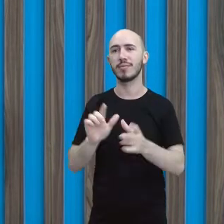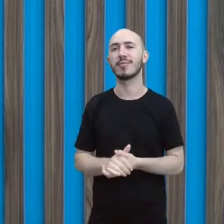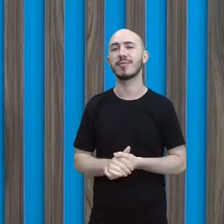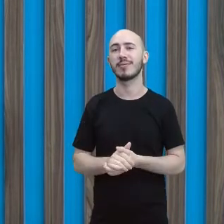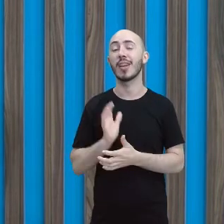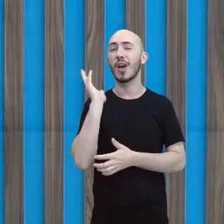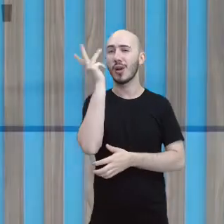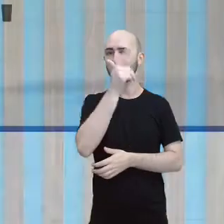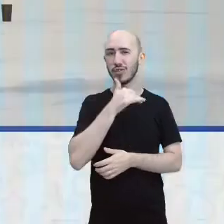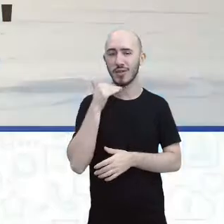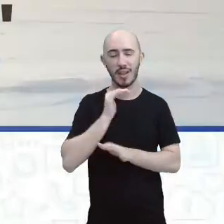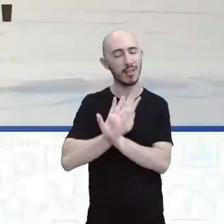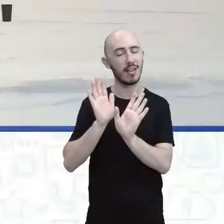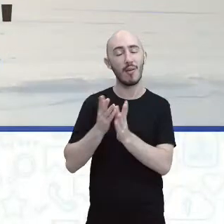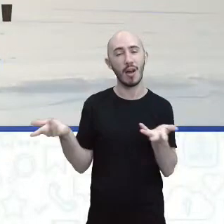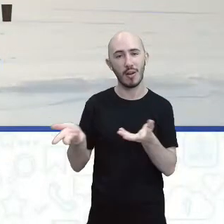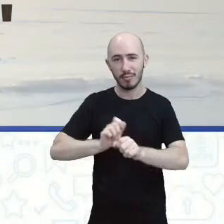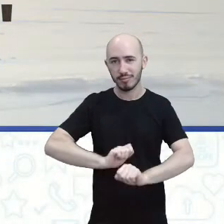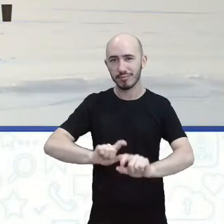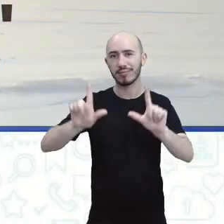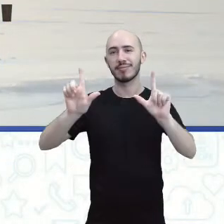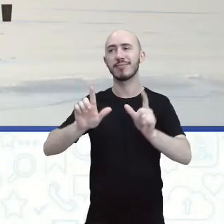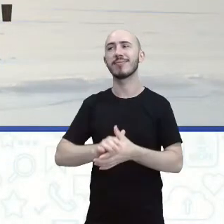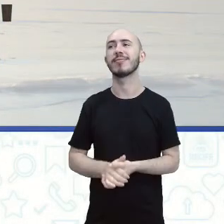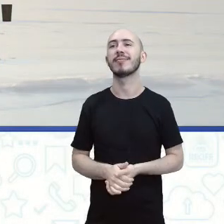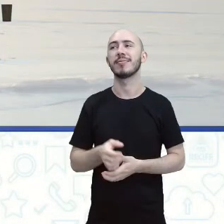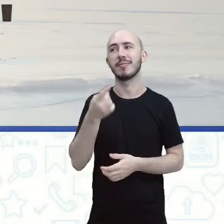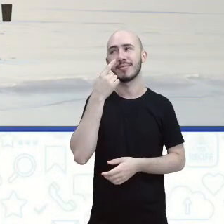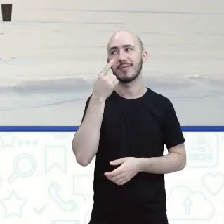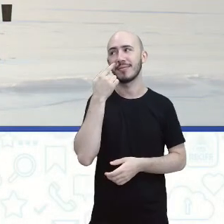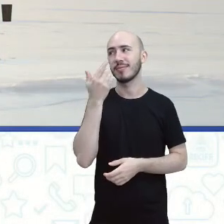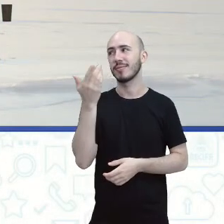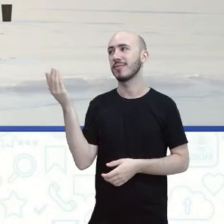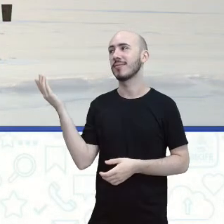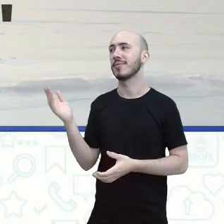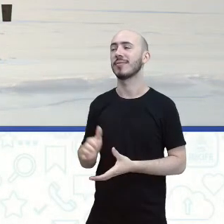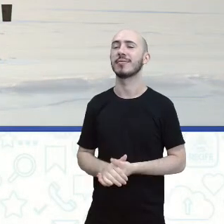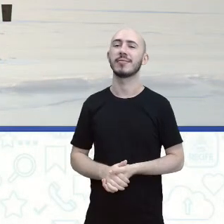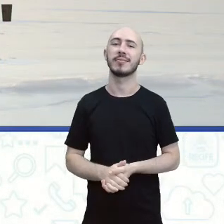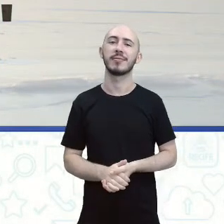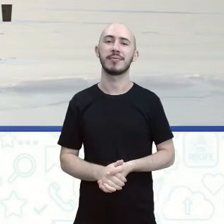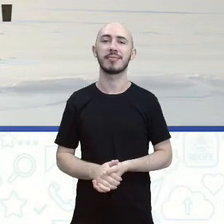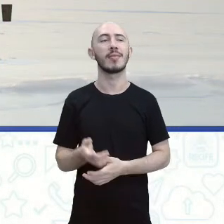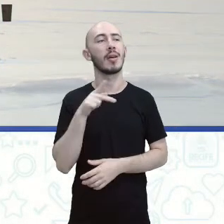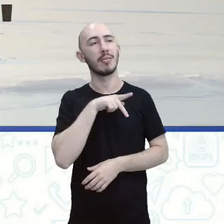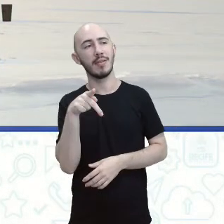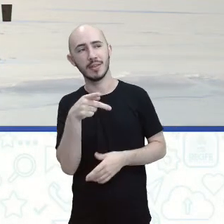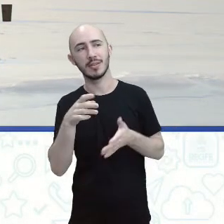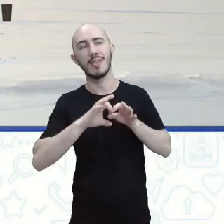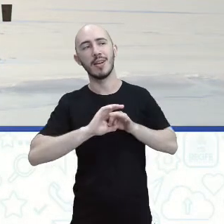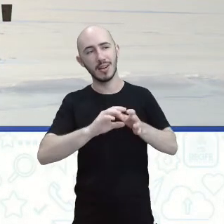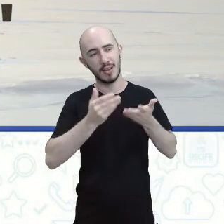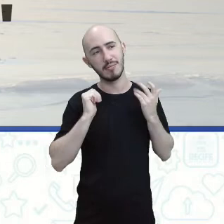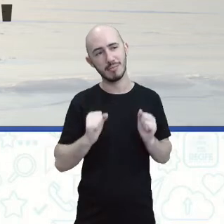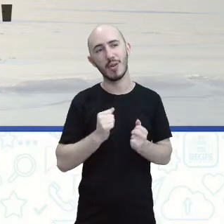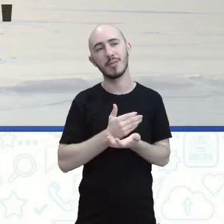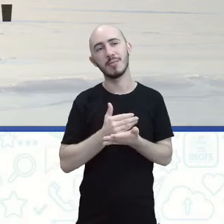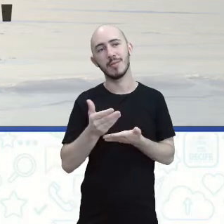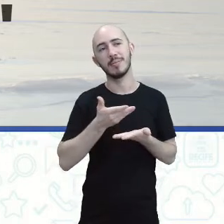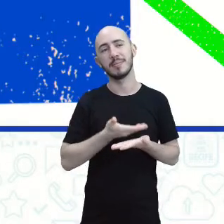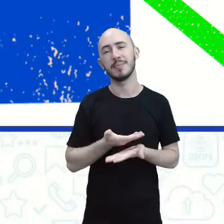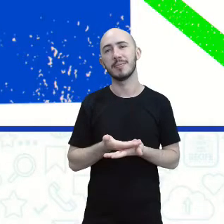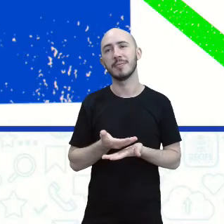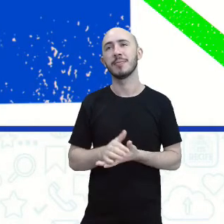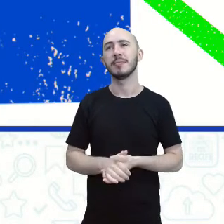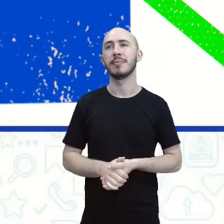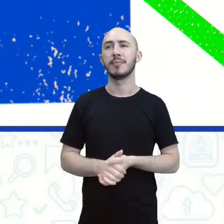lindo, não, o slide. Joga lá, olha só, hein? Professor, por gentileza. Fica à vontade, viu? Vamos embora, gente,